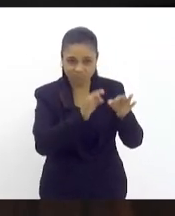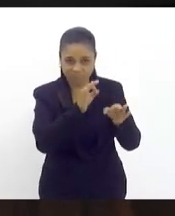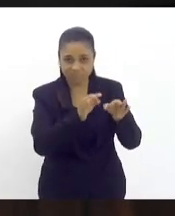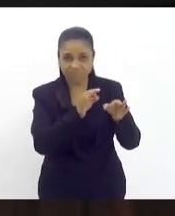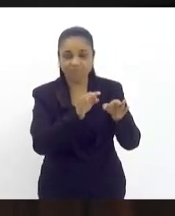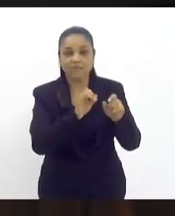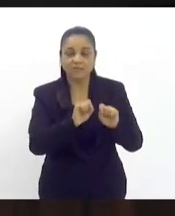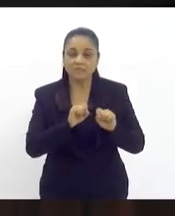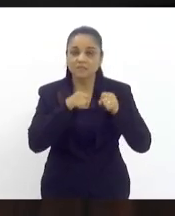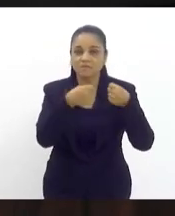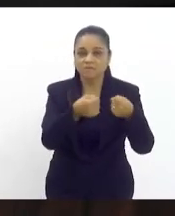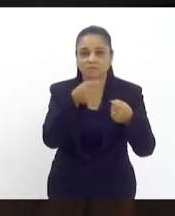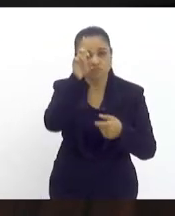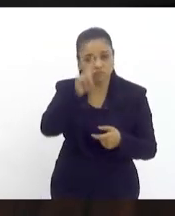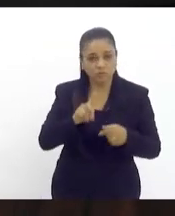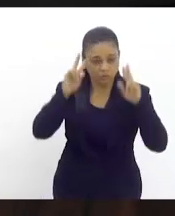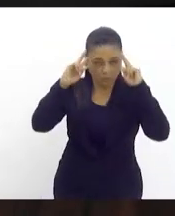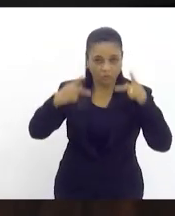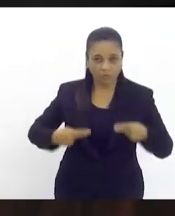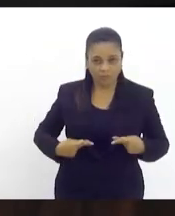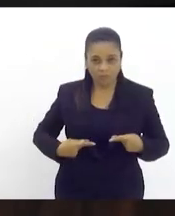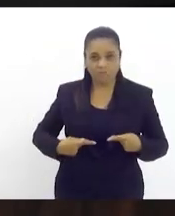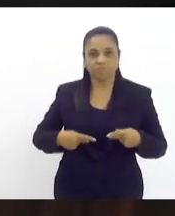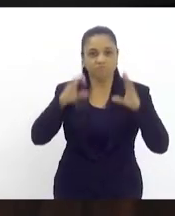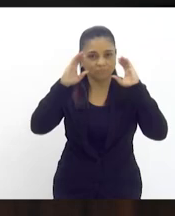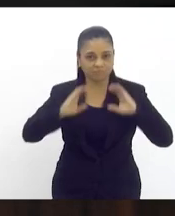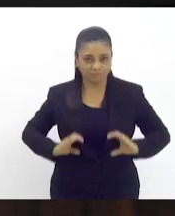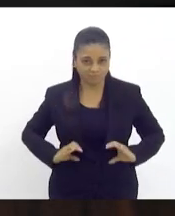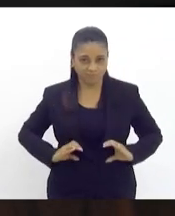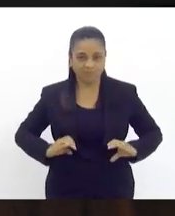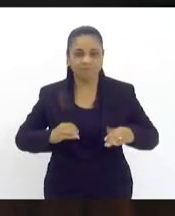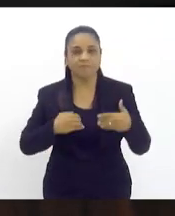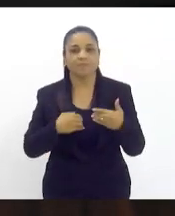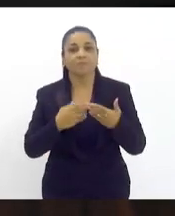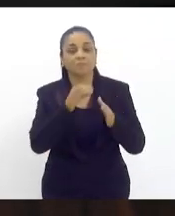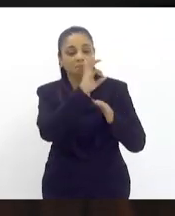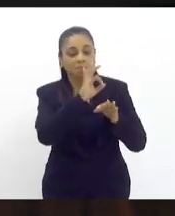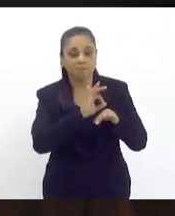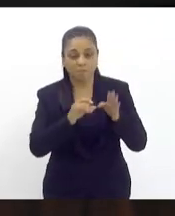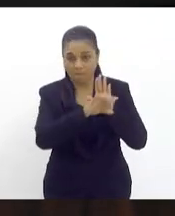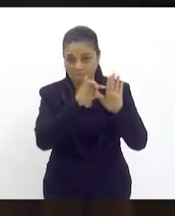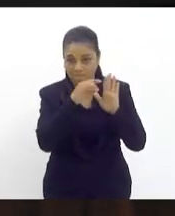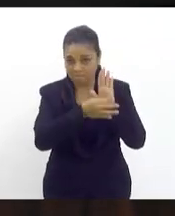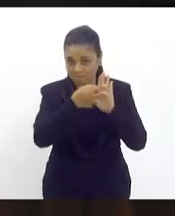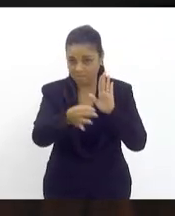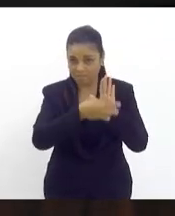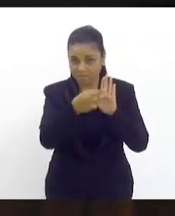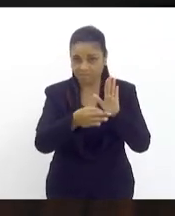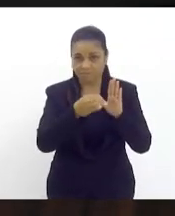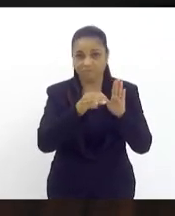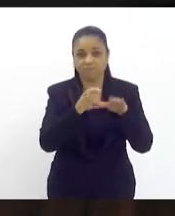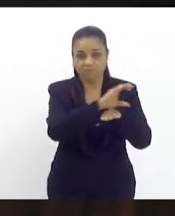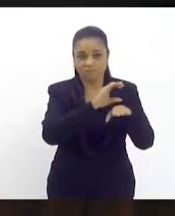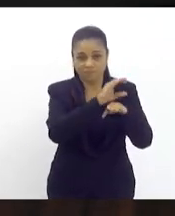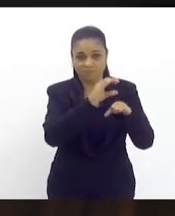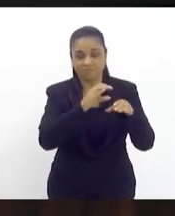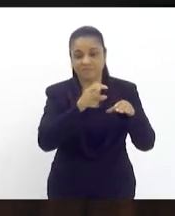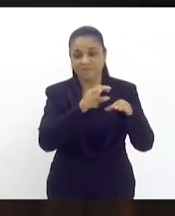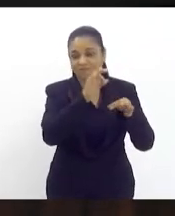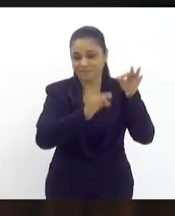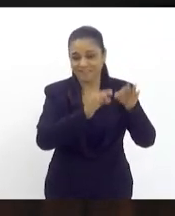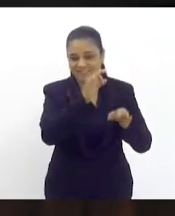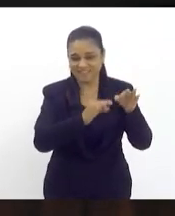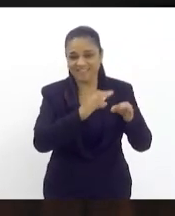e de defesa dos direitos humanos e desse cidadania para desaparecer pela comissão de constituição e justiça seu Deputado